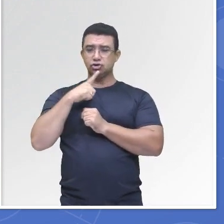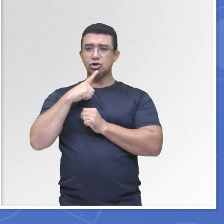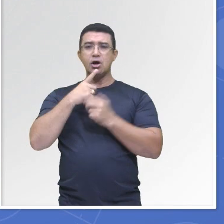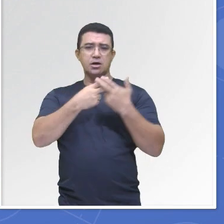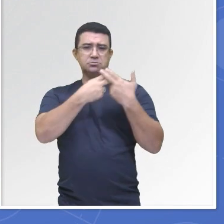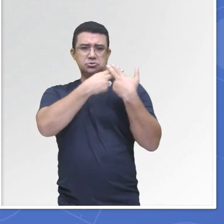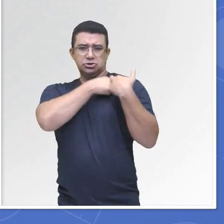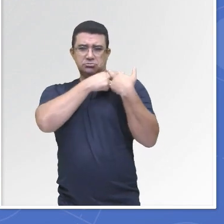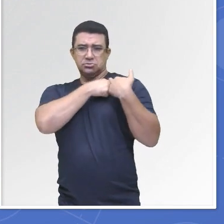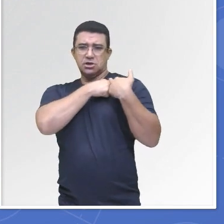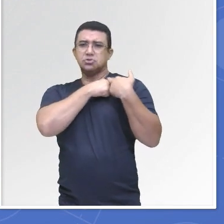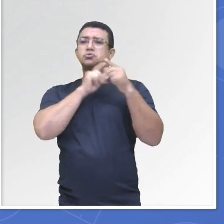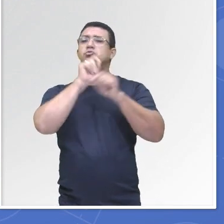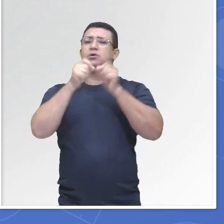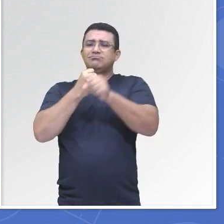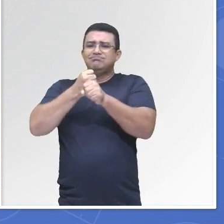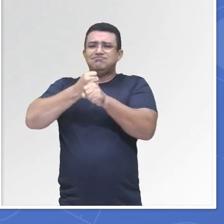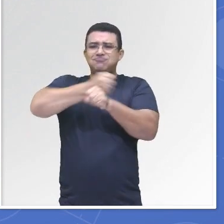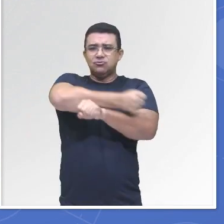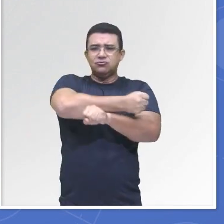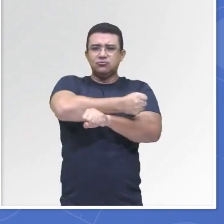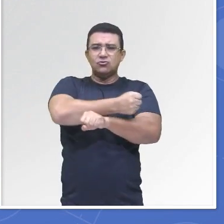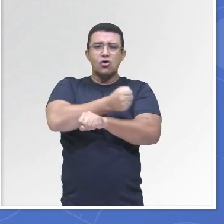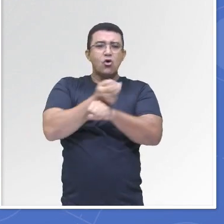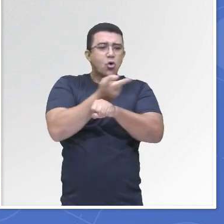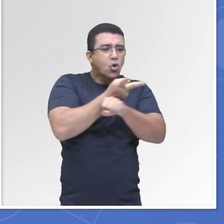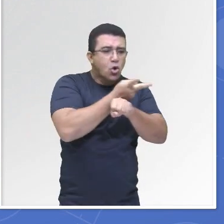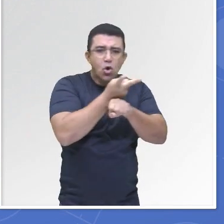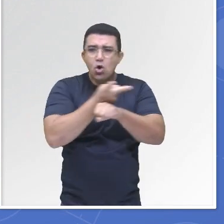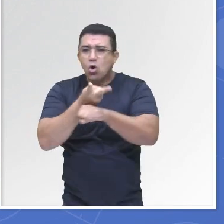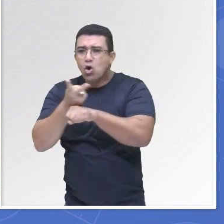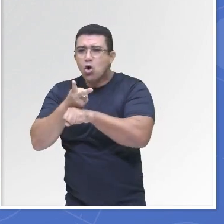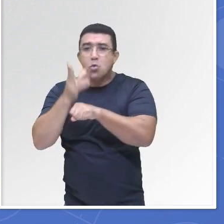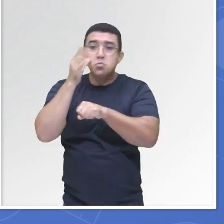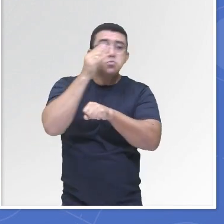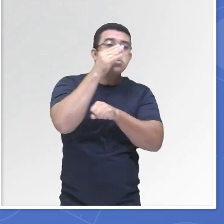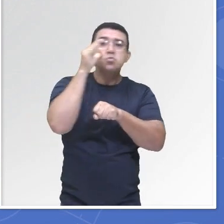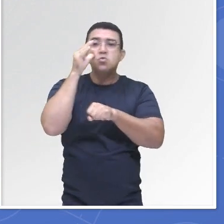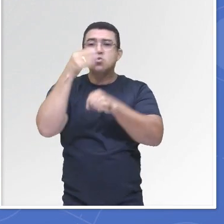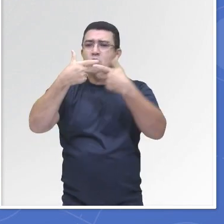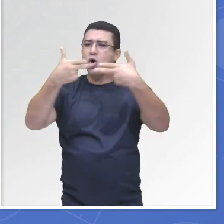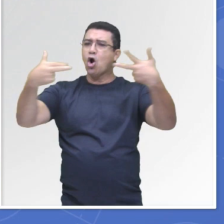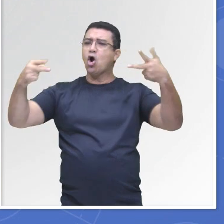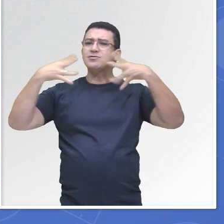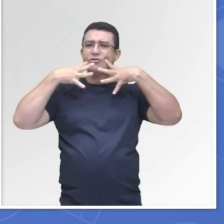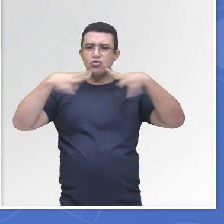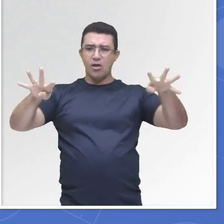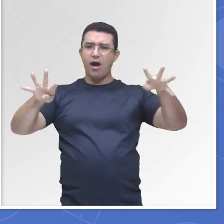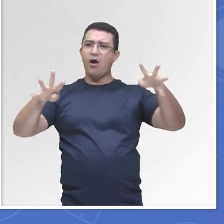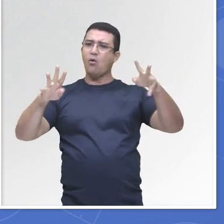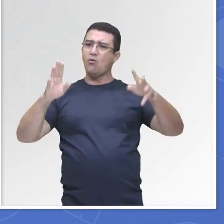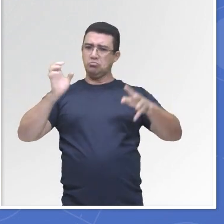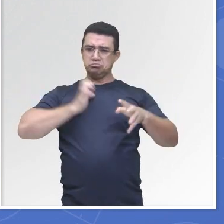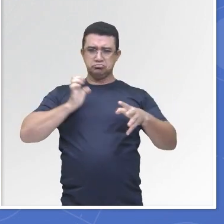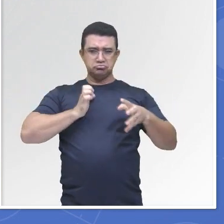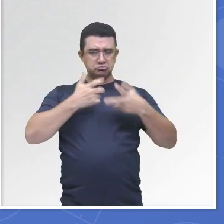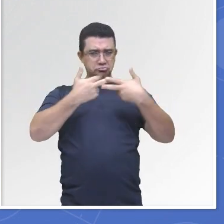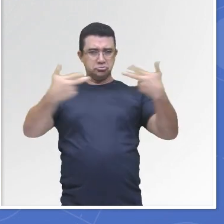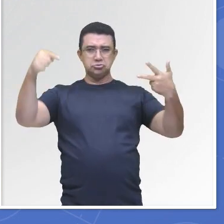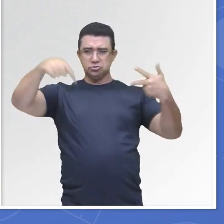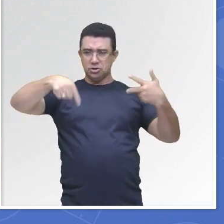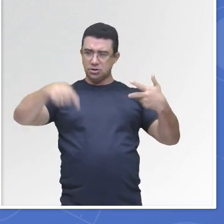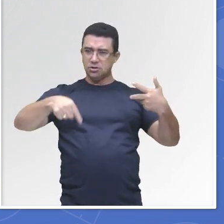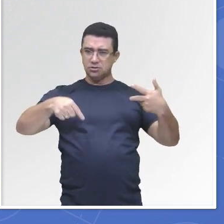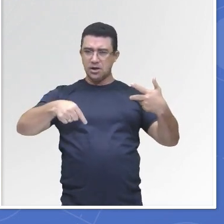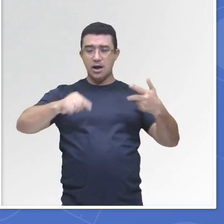comprometidos em explorar as riquezas da região amazônica e enfraquecer as